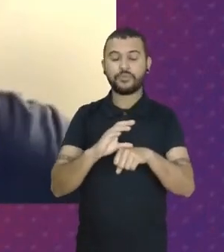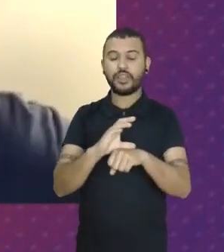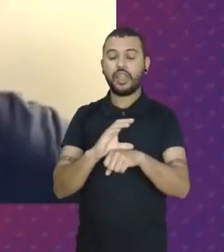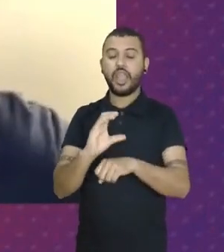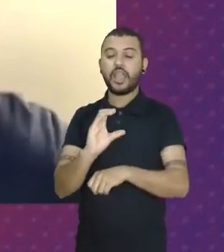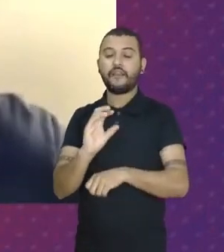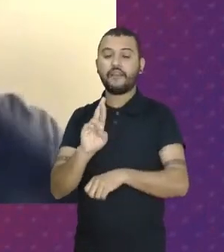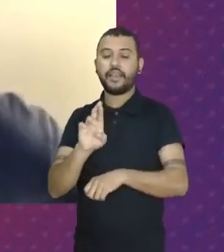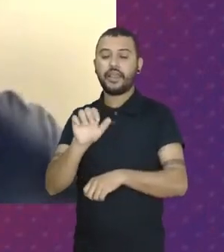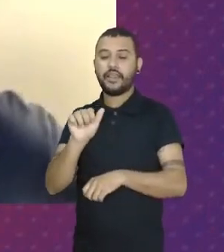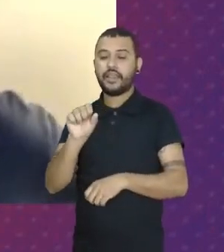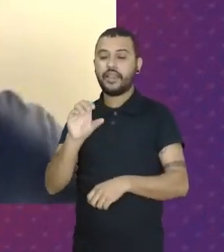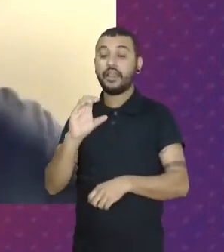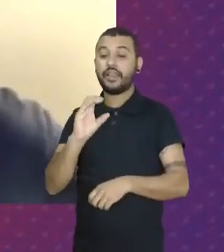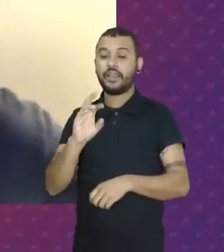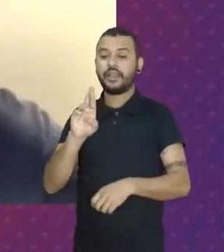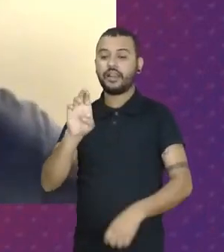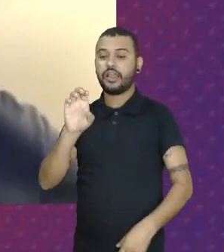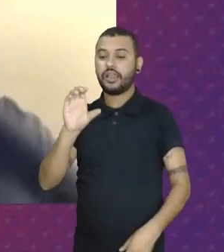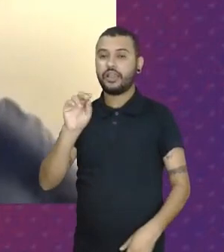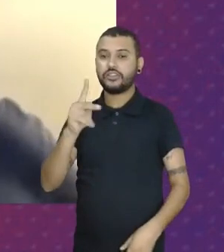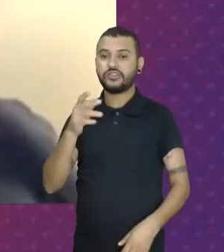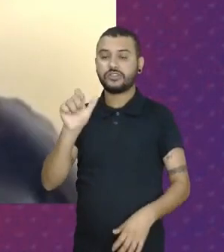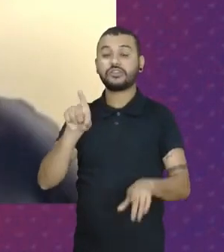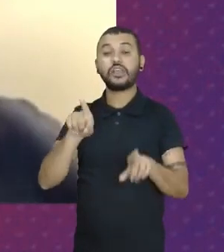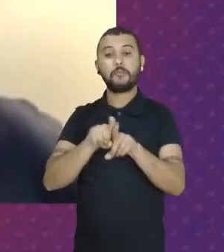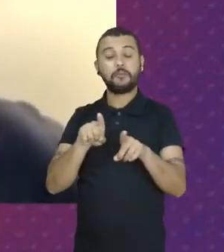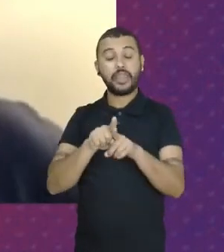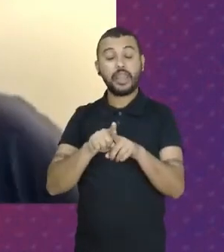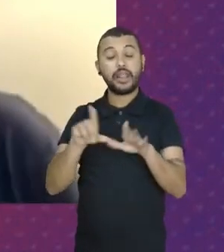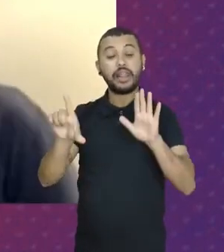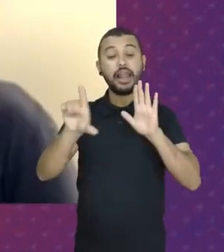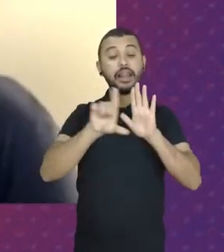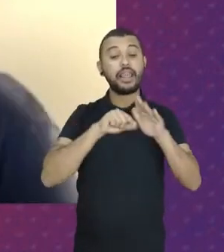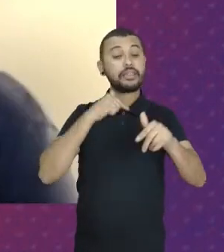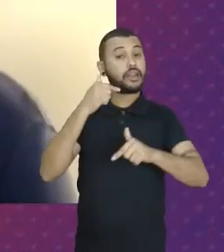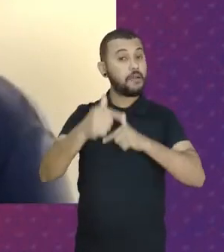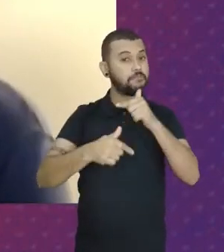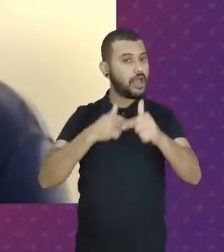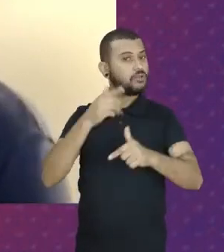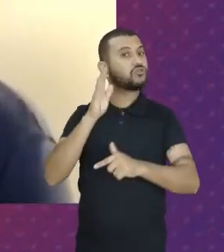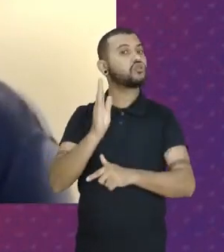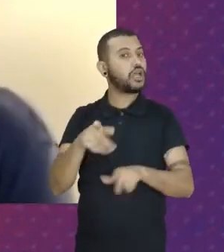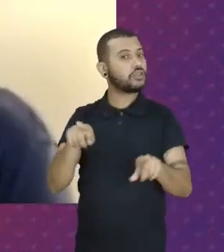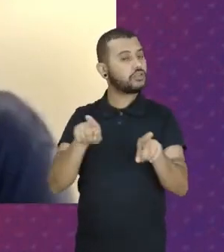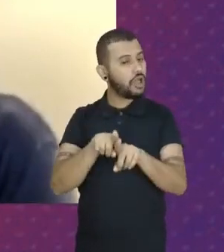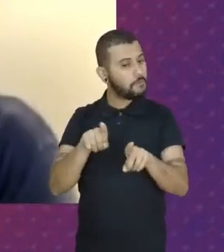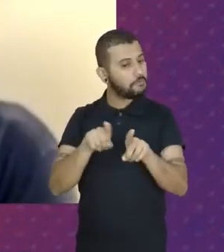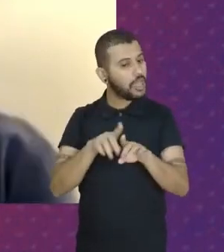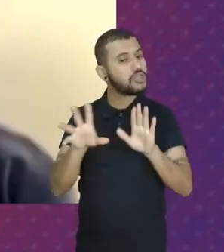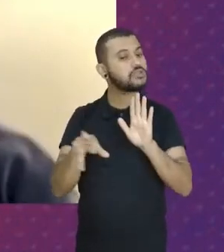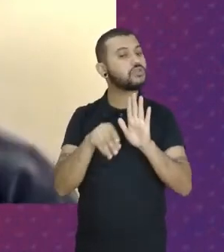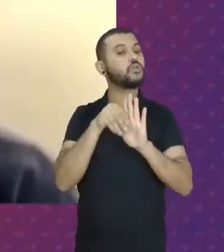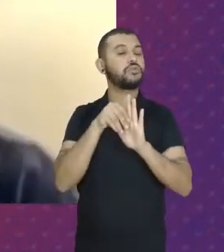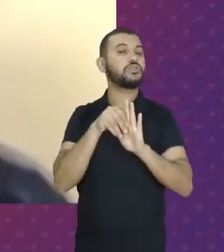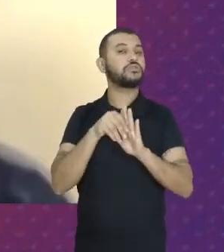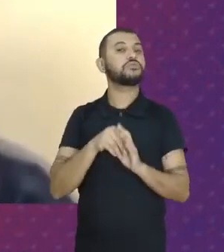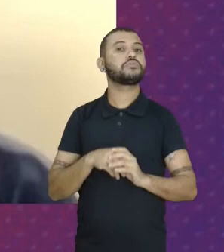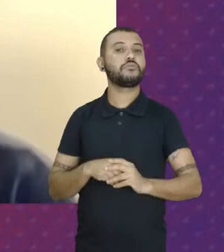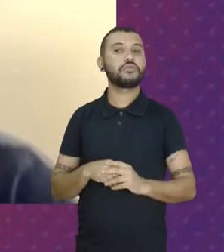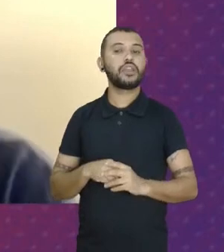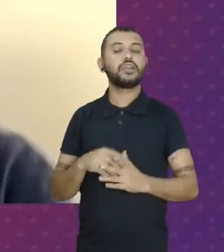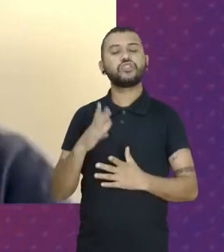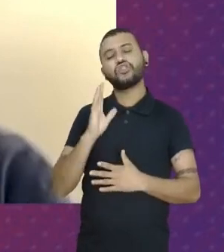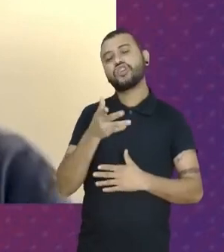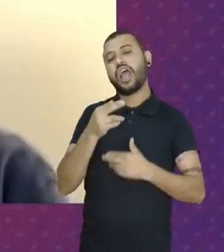aparecem na CLT, né? E como parte, inclusive, de